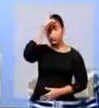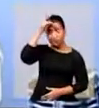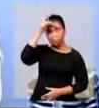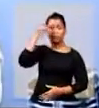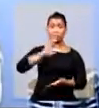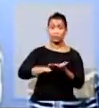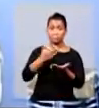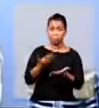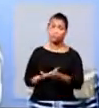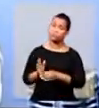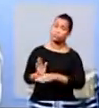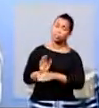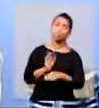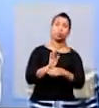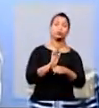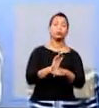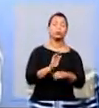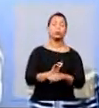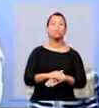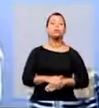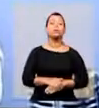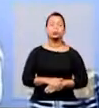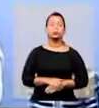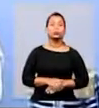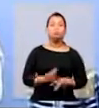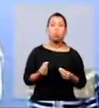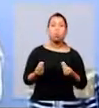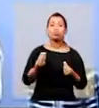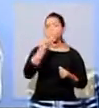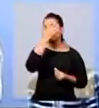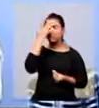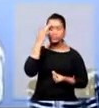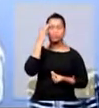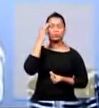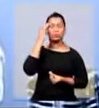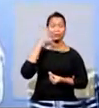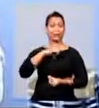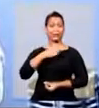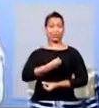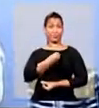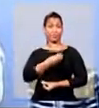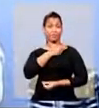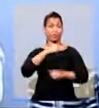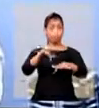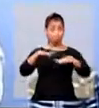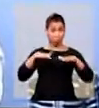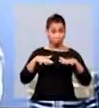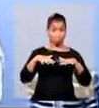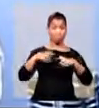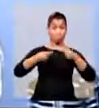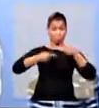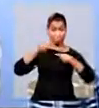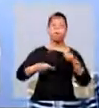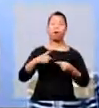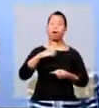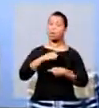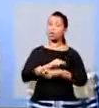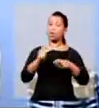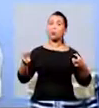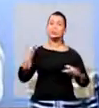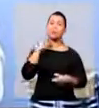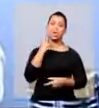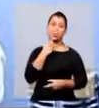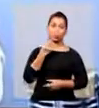pessoas que estavam dentro do fórum, a maioria também eram pessoas com deficiência, com surdez ou deficiência auditiva,